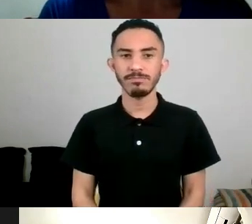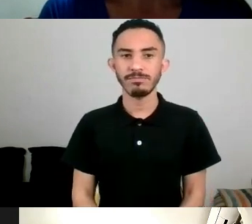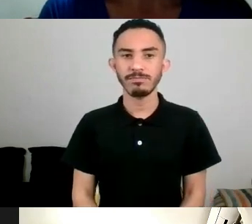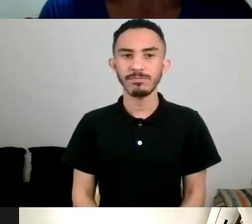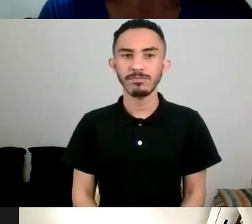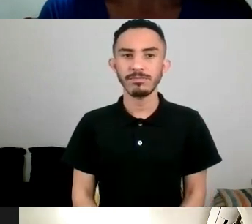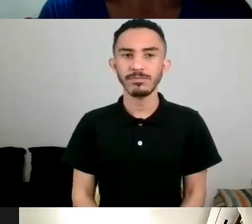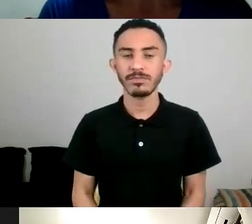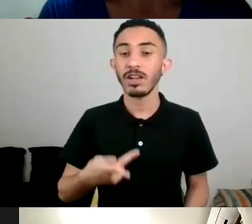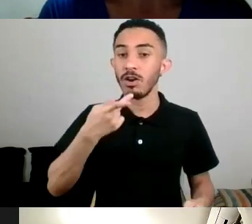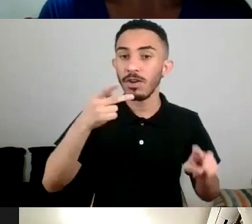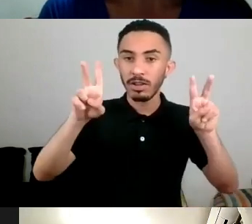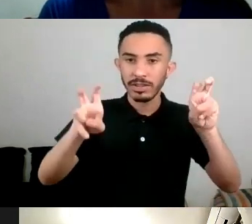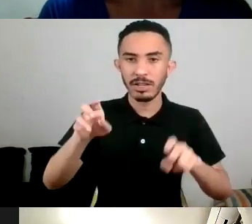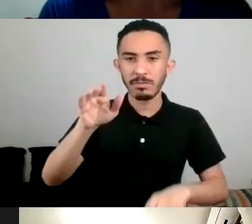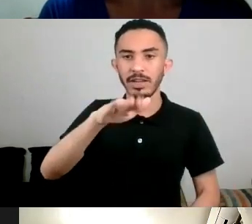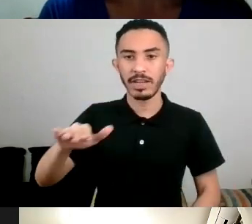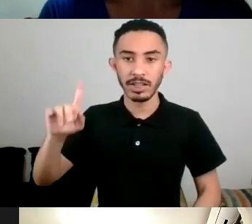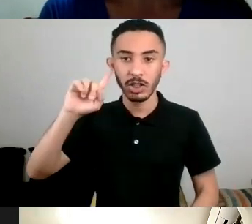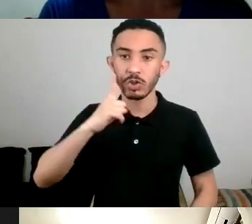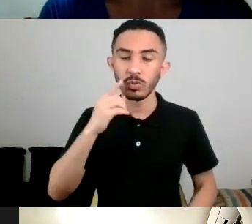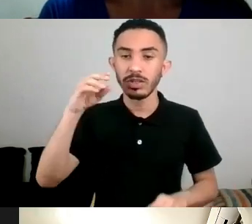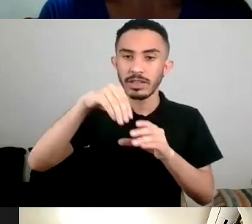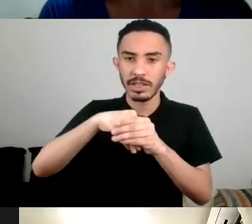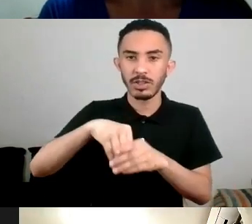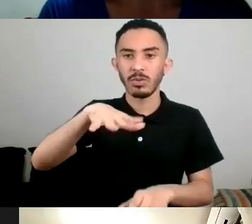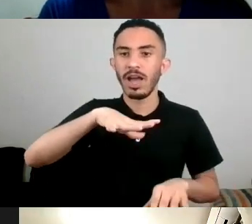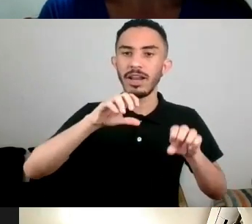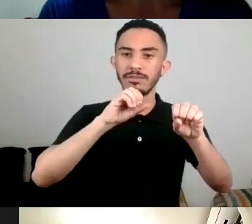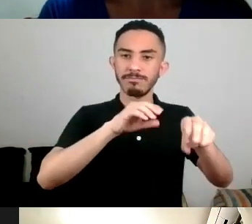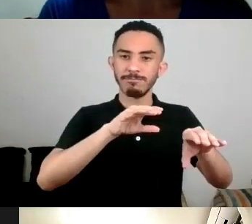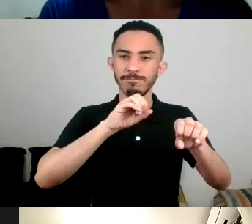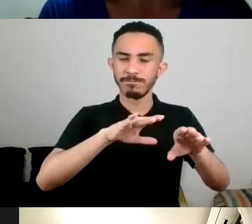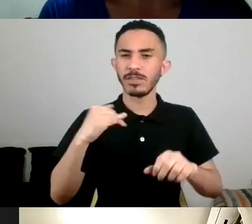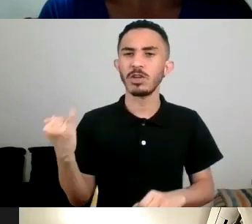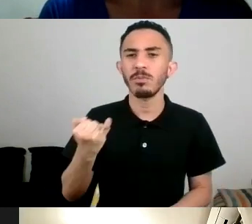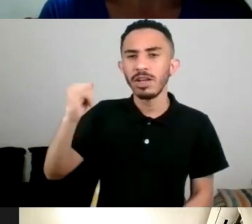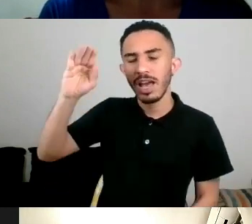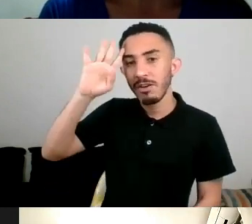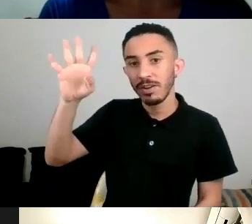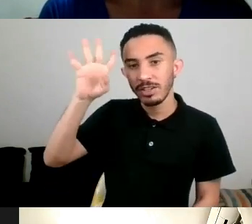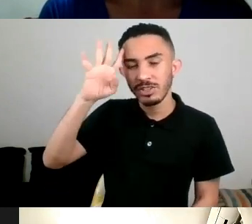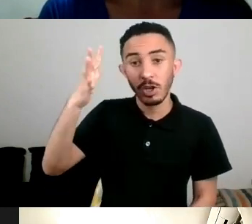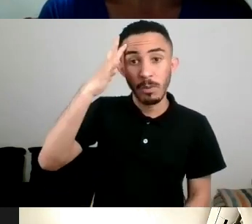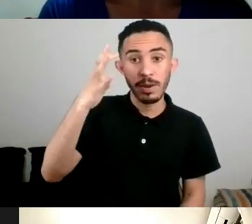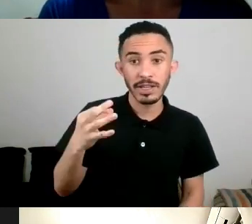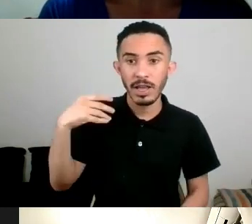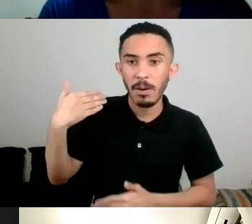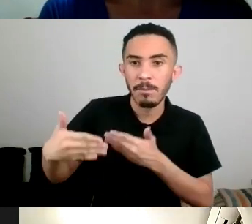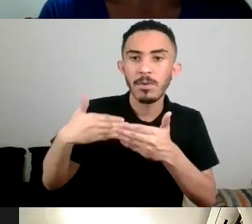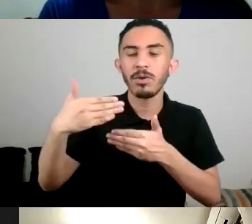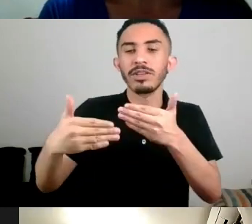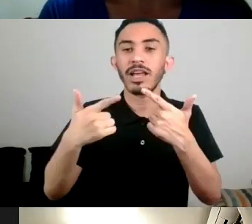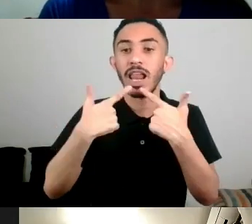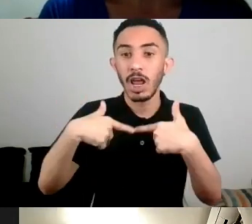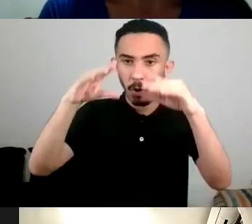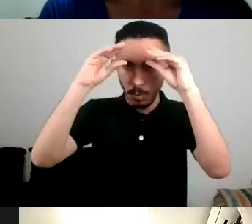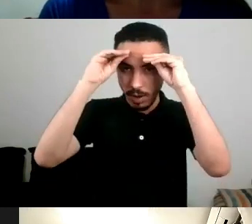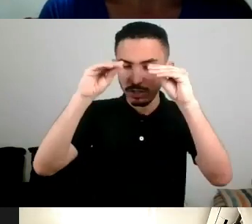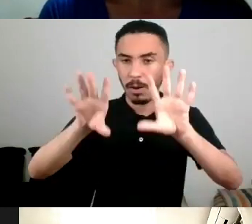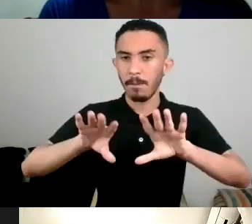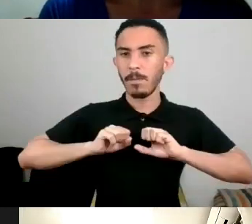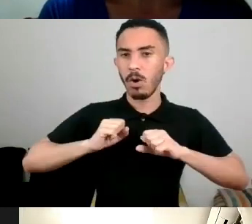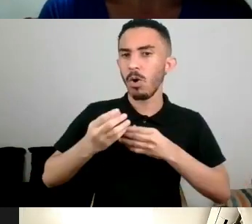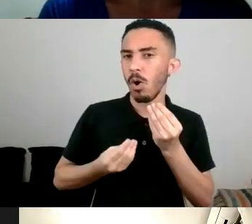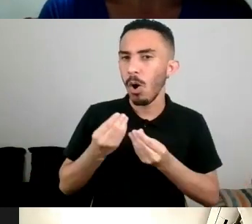Quando falamos de crianças surdas na educação, precisamos refletir e compreender sobre o processo de aquisição de linguagem.